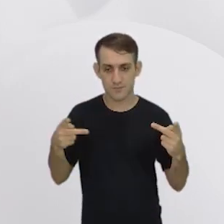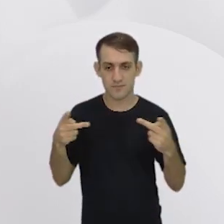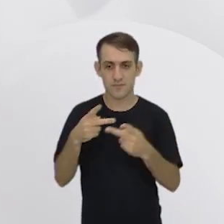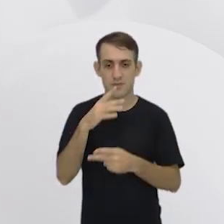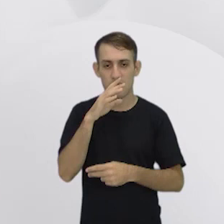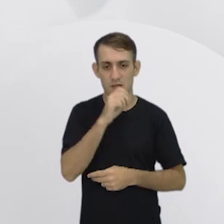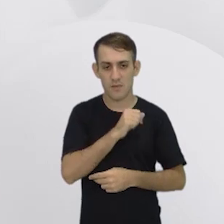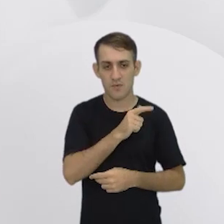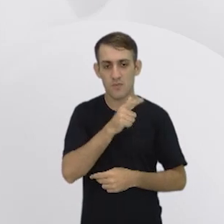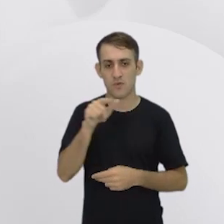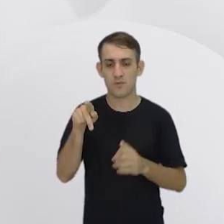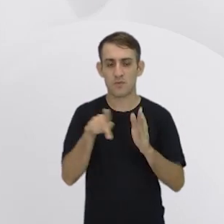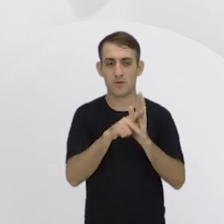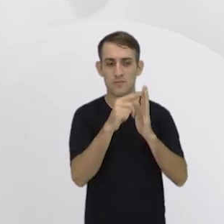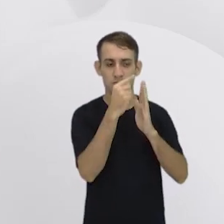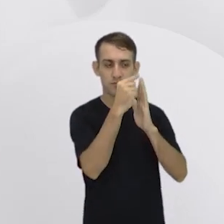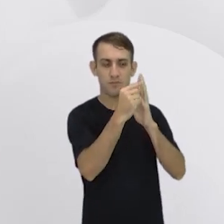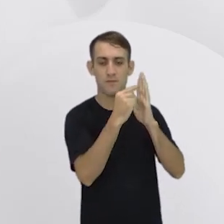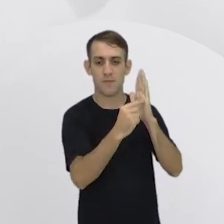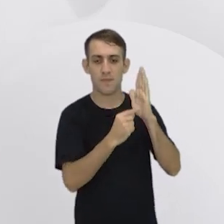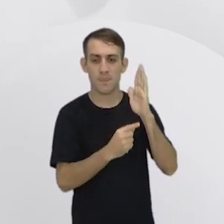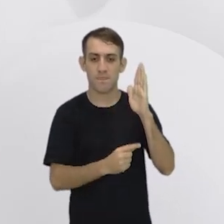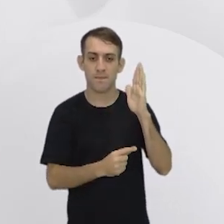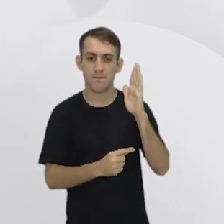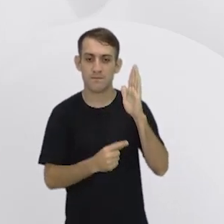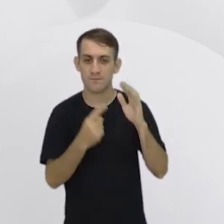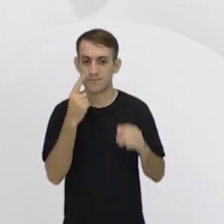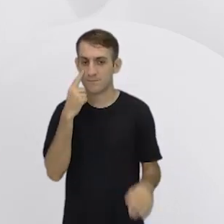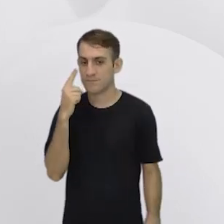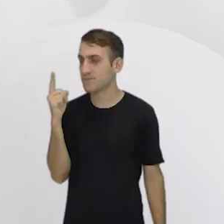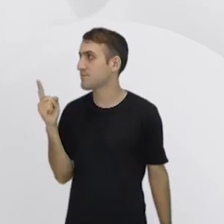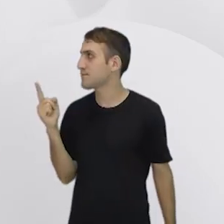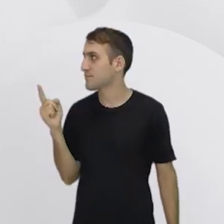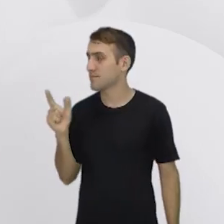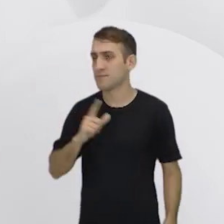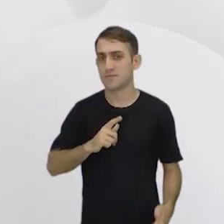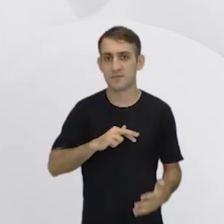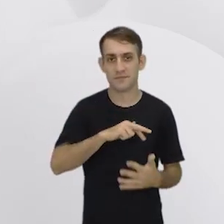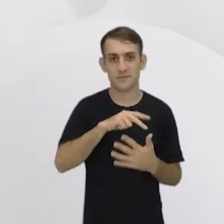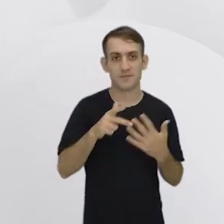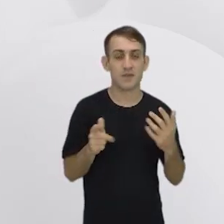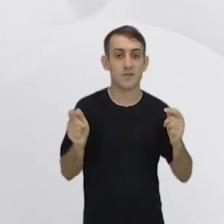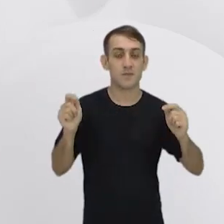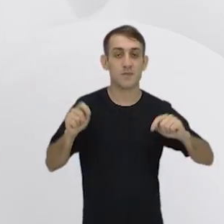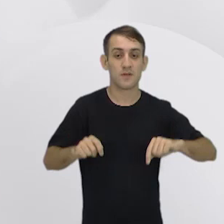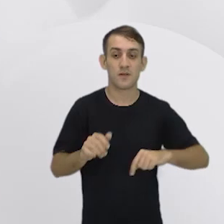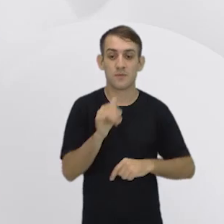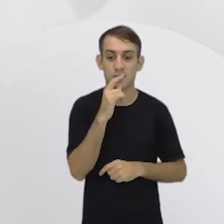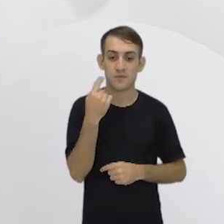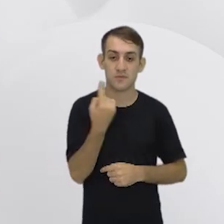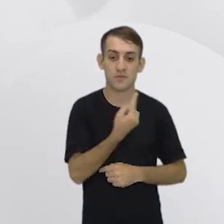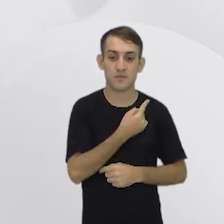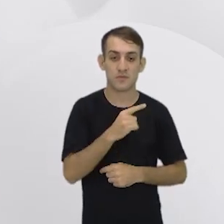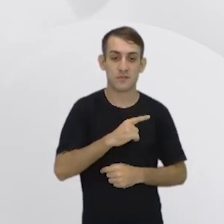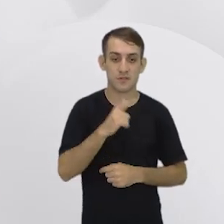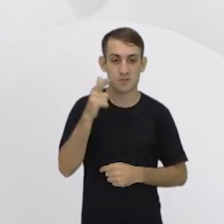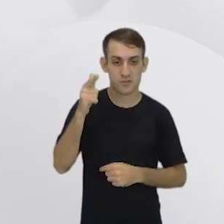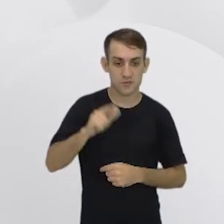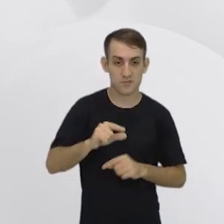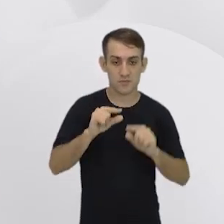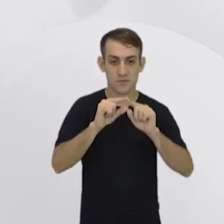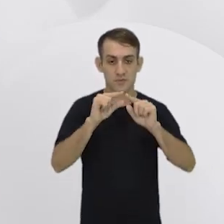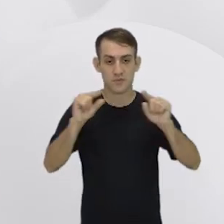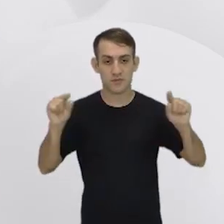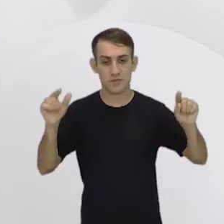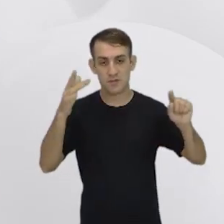o gráfico de linha, João. Tá, no próximo. Que são as possibilidades, né? Então, nós temos, de novo, legenda aqui, pessoas